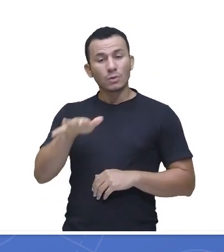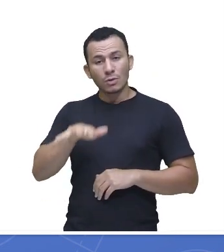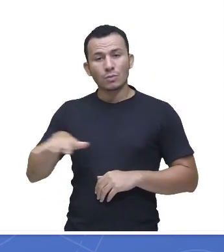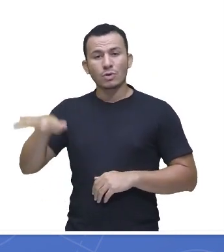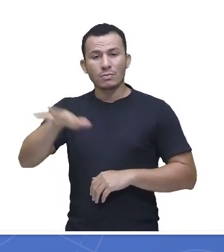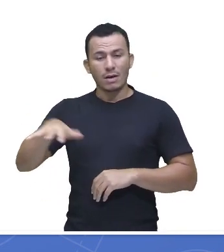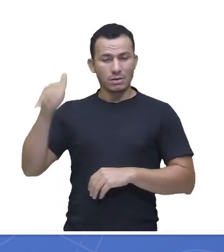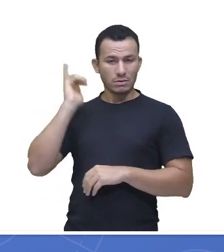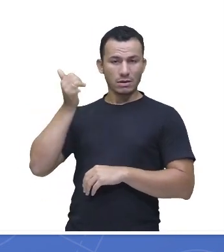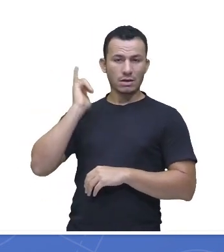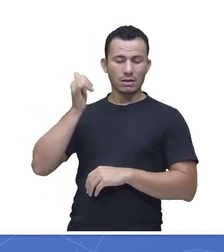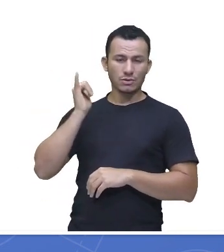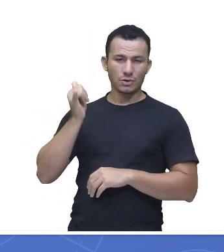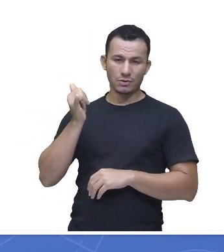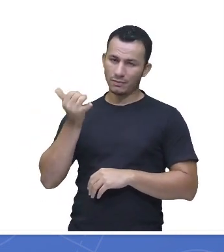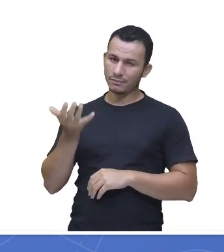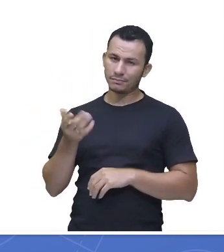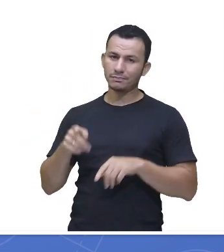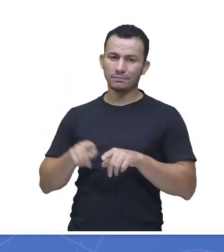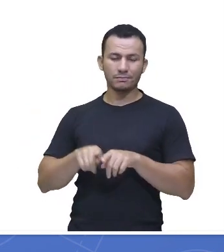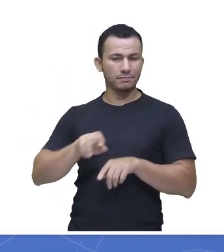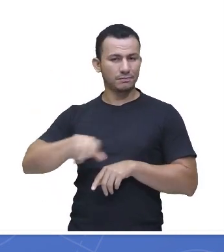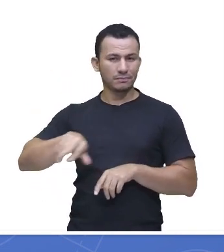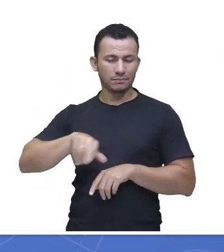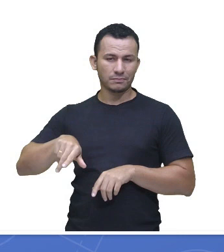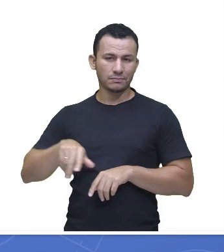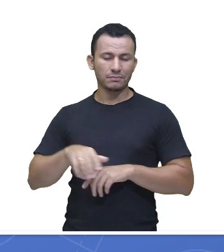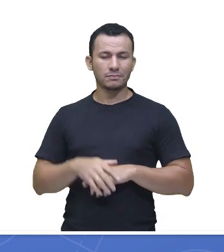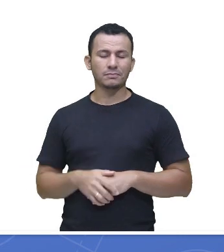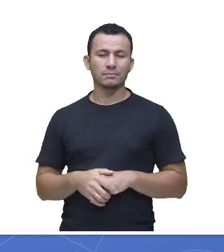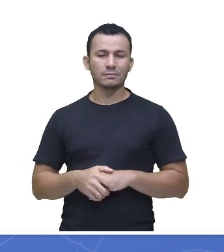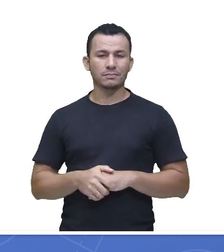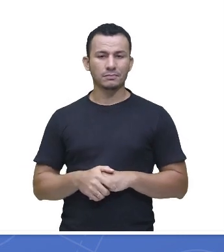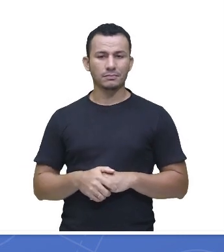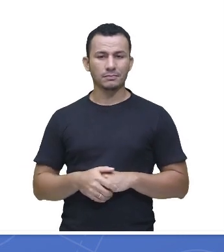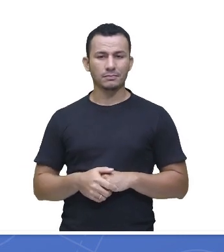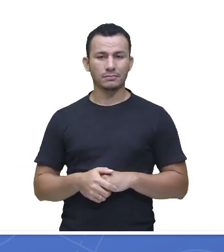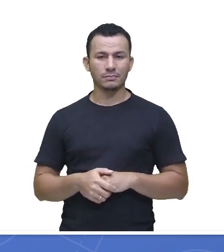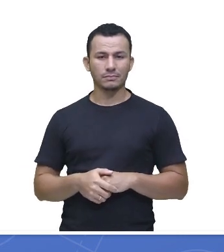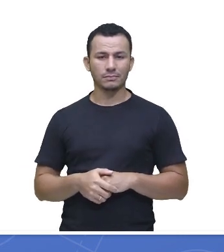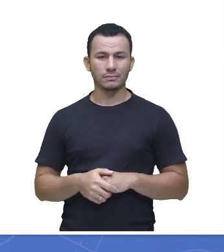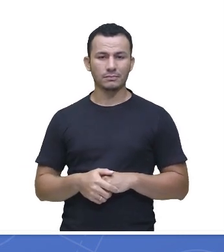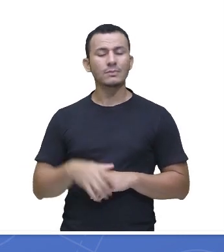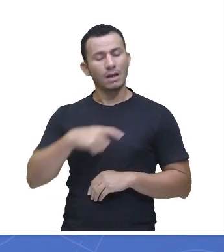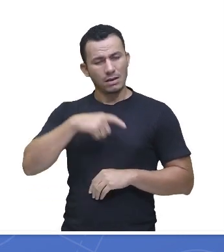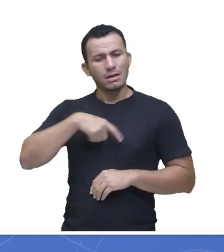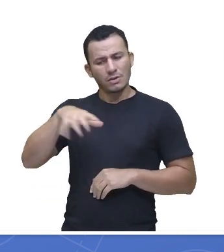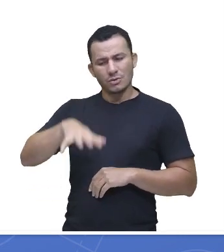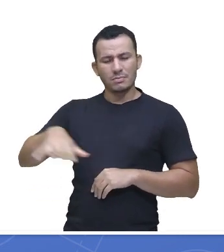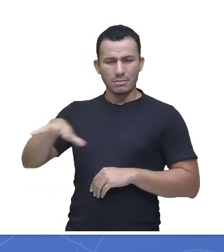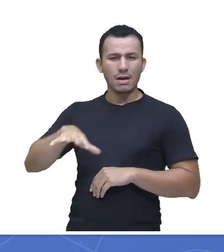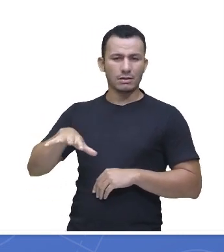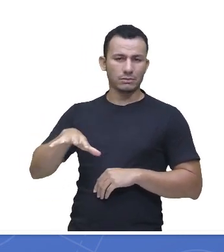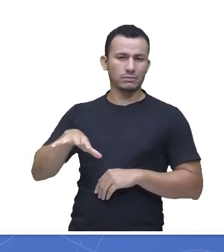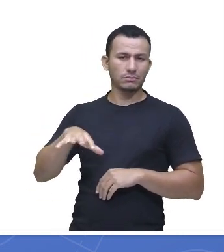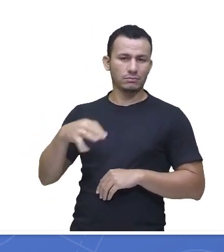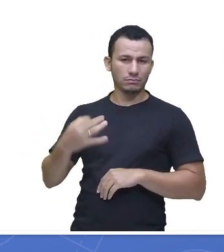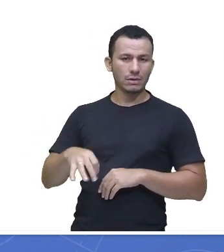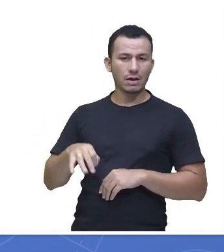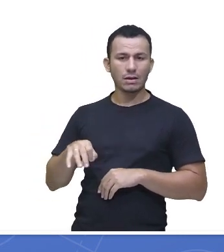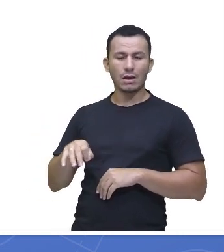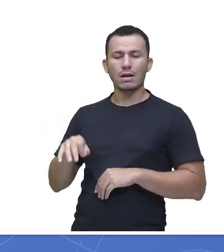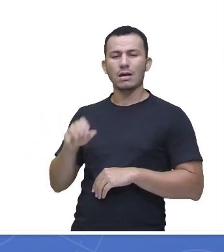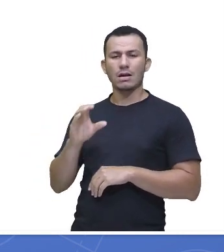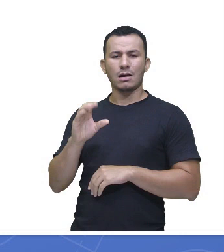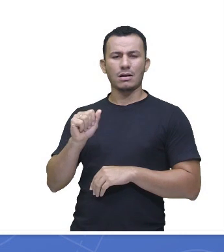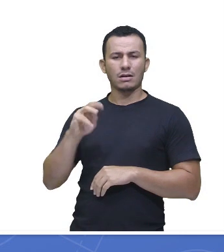da narrativa? Não necessariamente, porque nós temos aí o espaço, né? Os campos